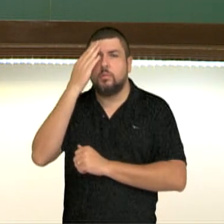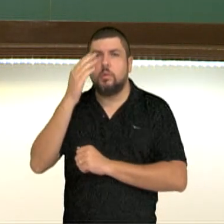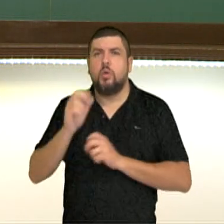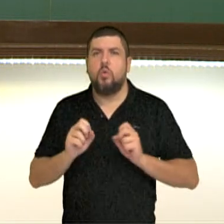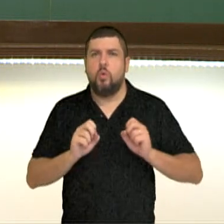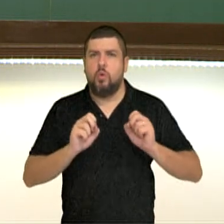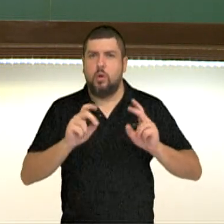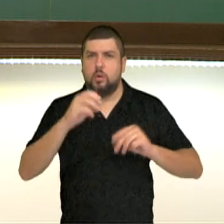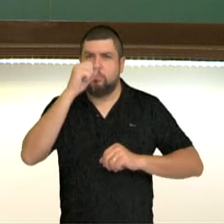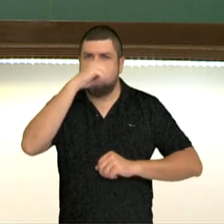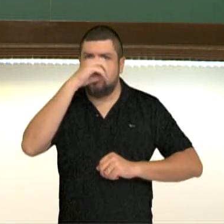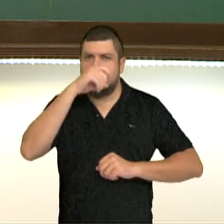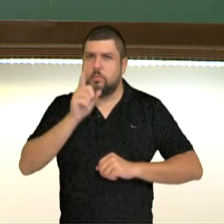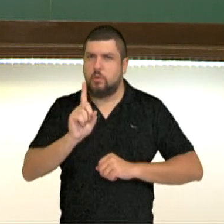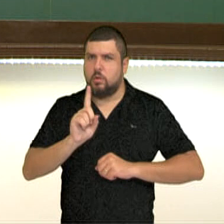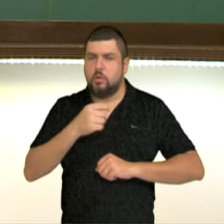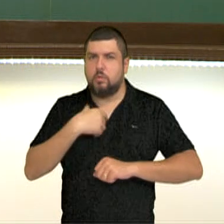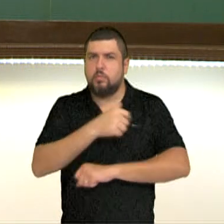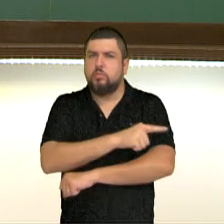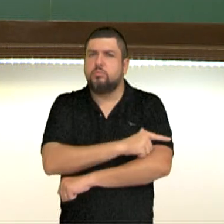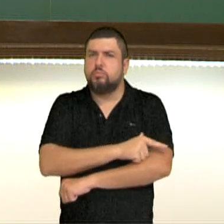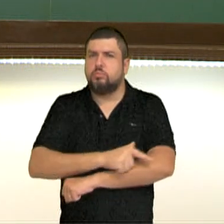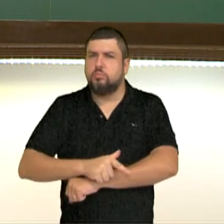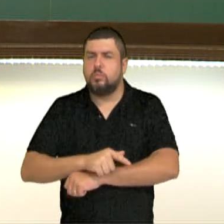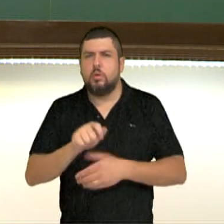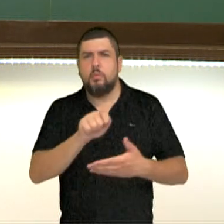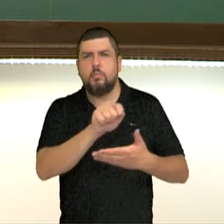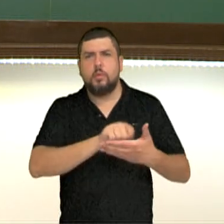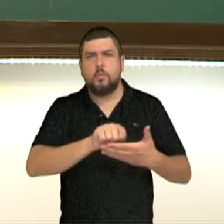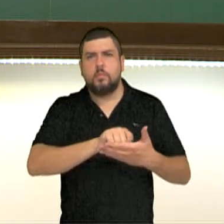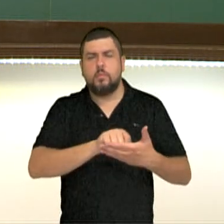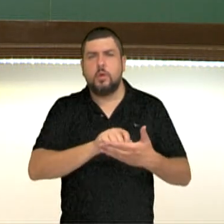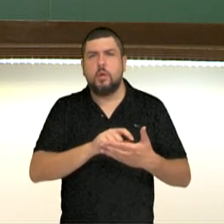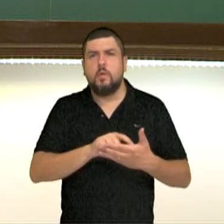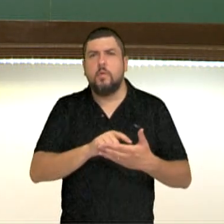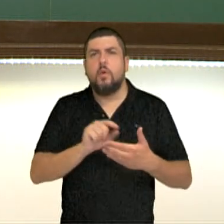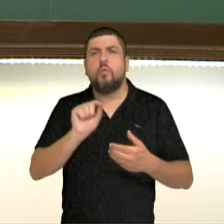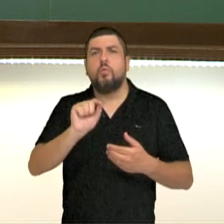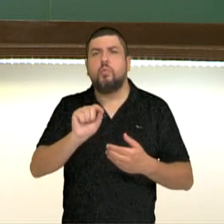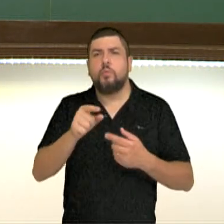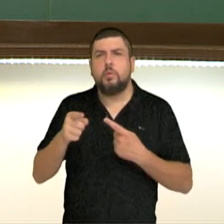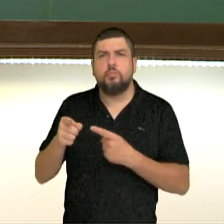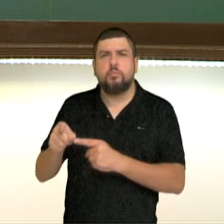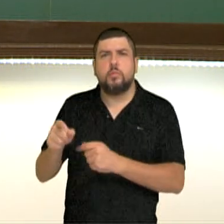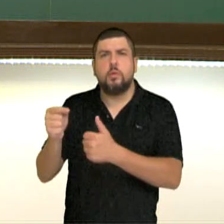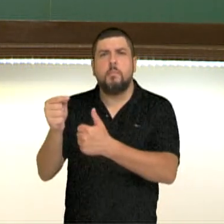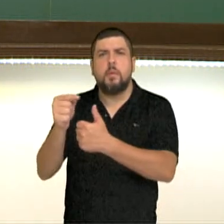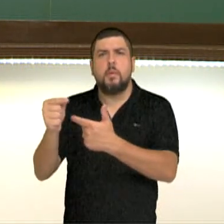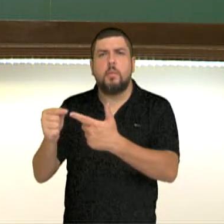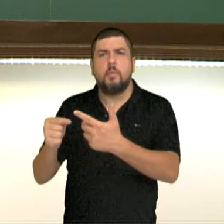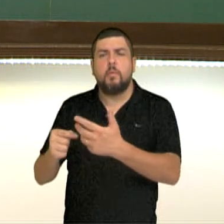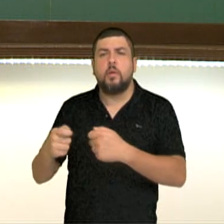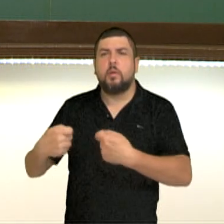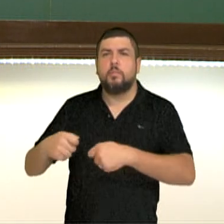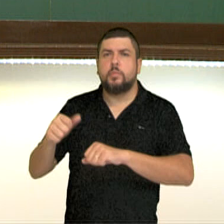educadamente, não só o criticar pelo criticar, mas o quê? Apontando o que poderia ser melhorado ali também.